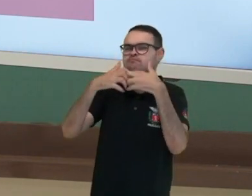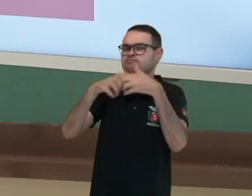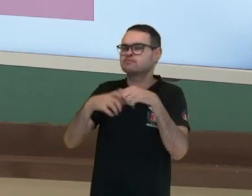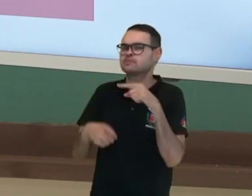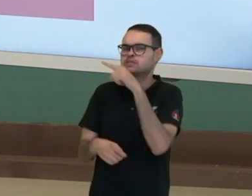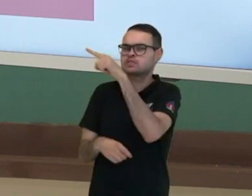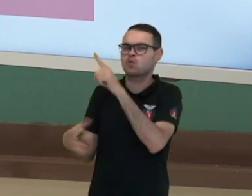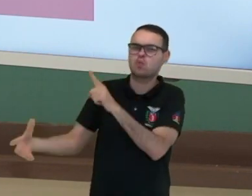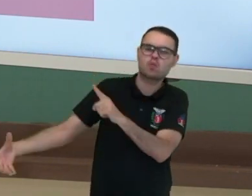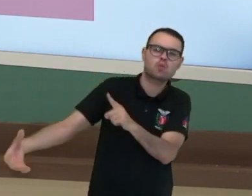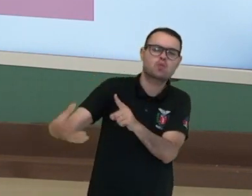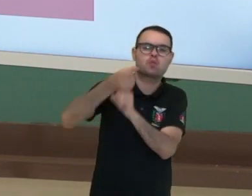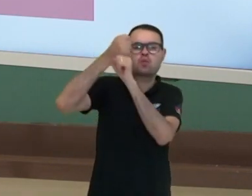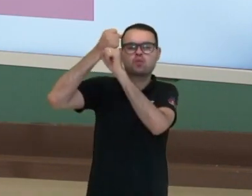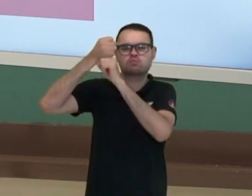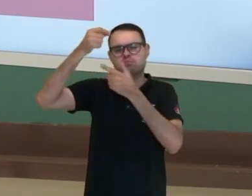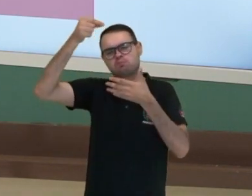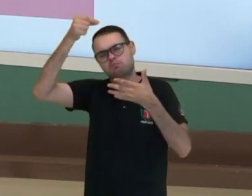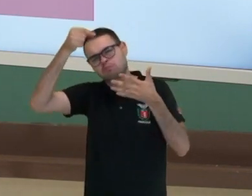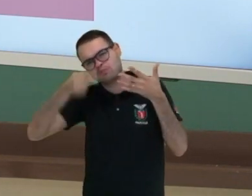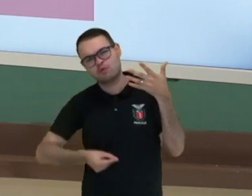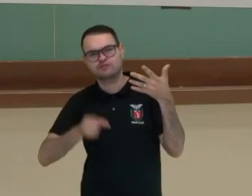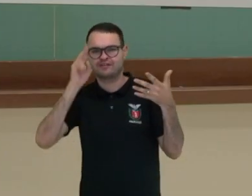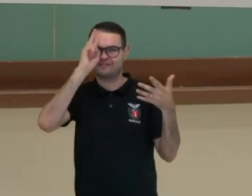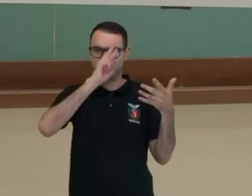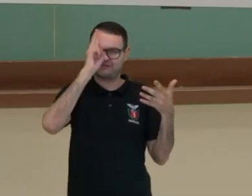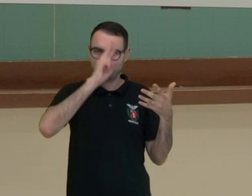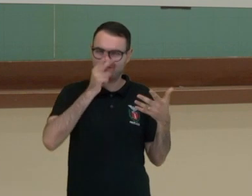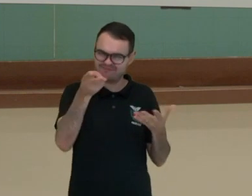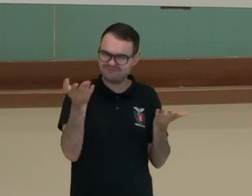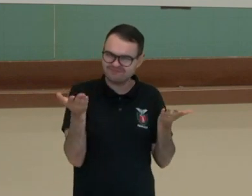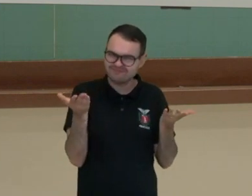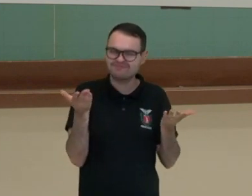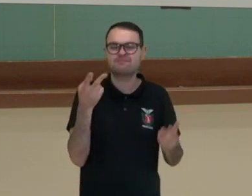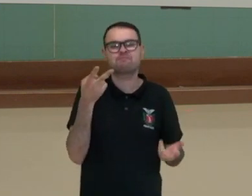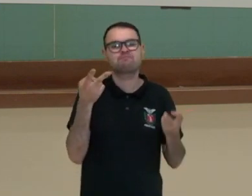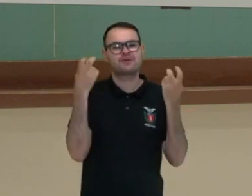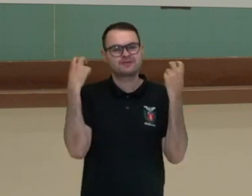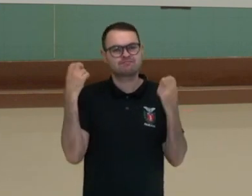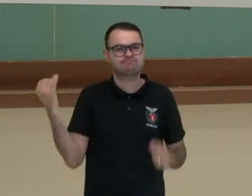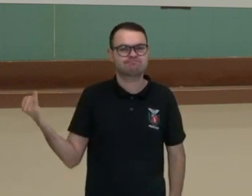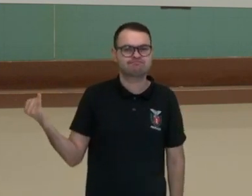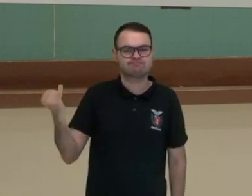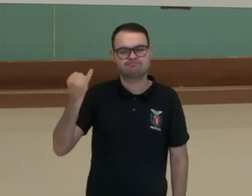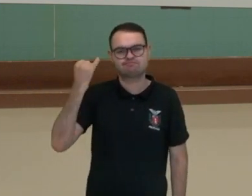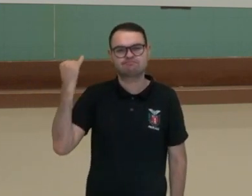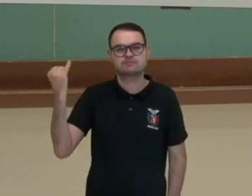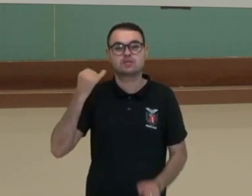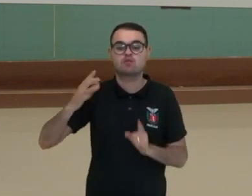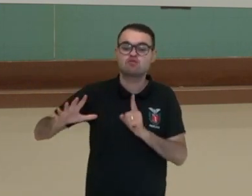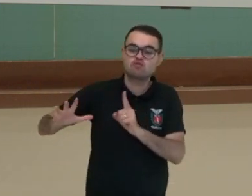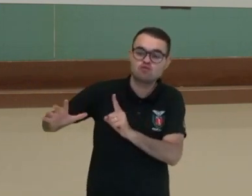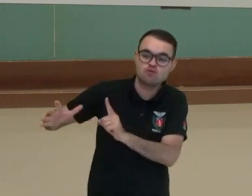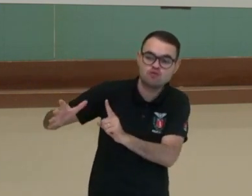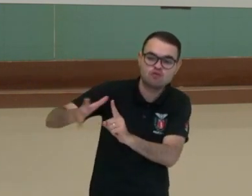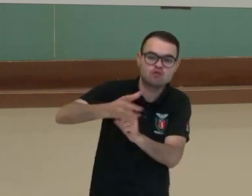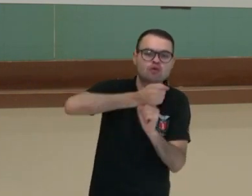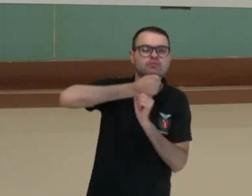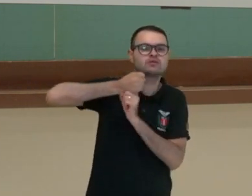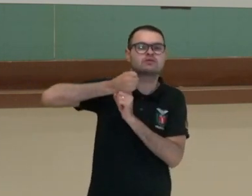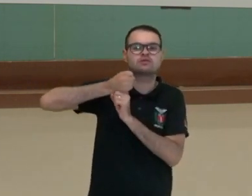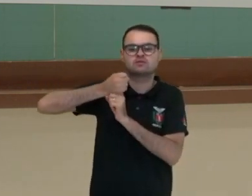múltiplos domínios da história. Então percebam aí a importância que nós vamos ter em dominar, né,